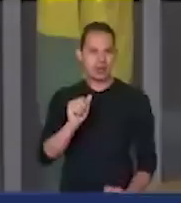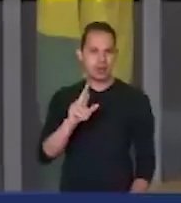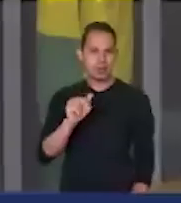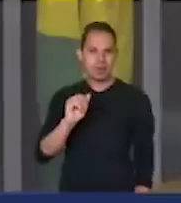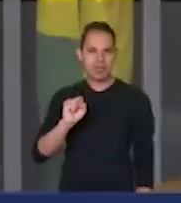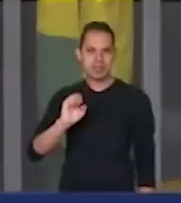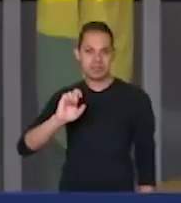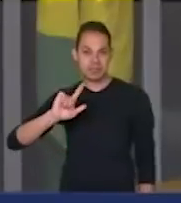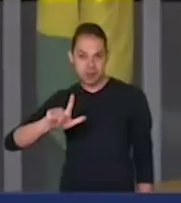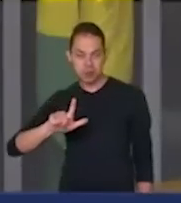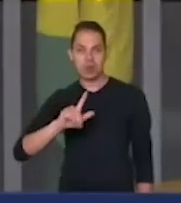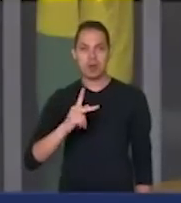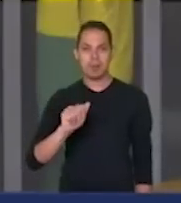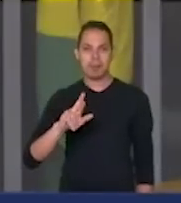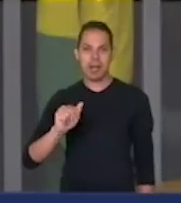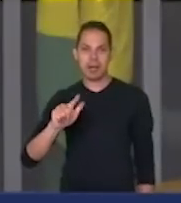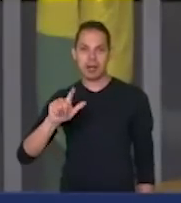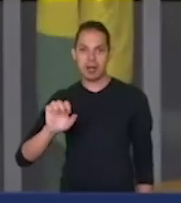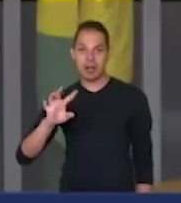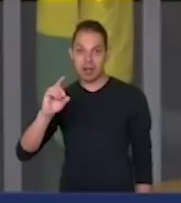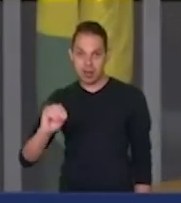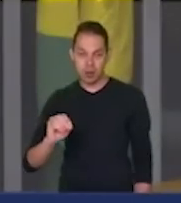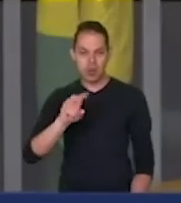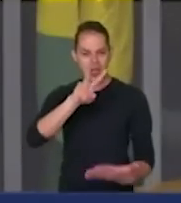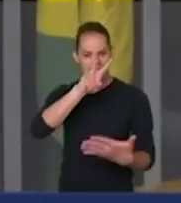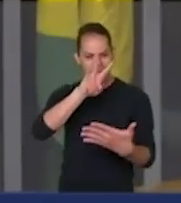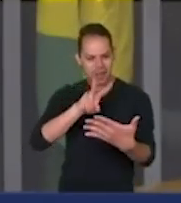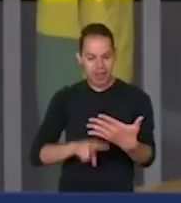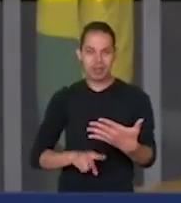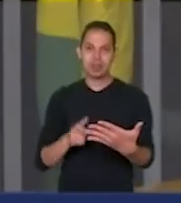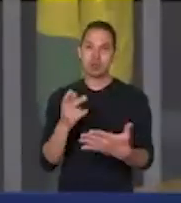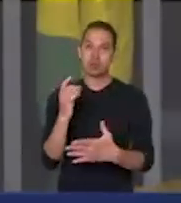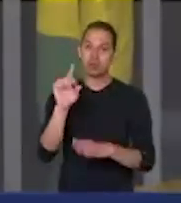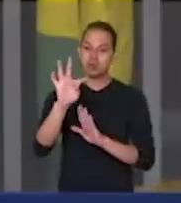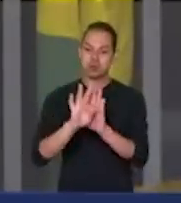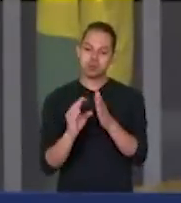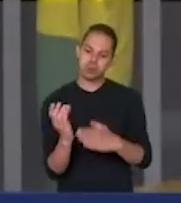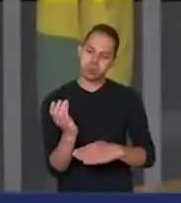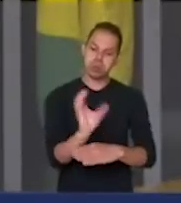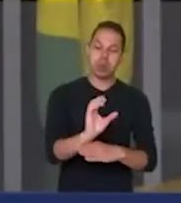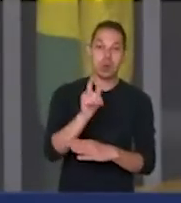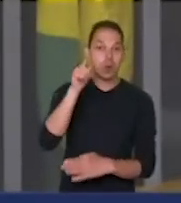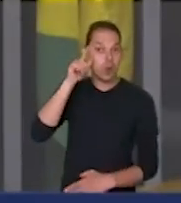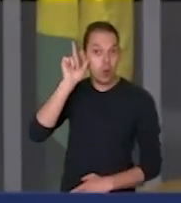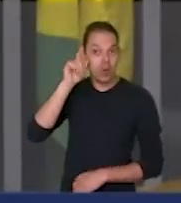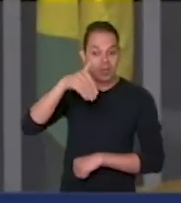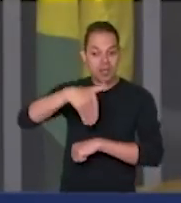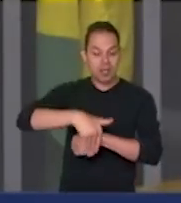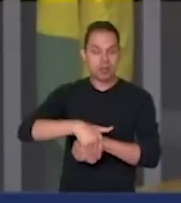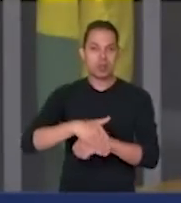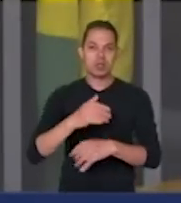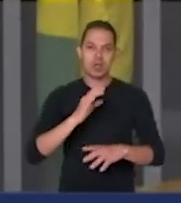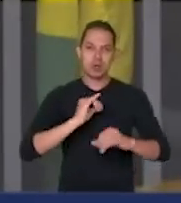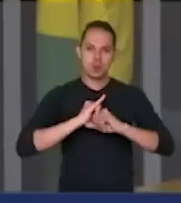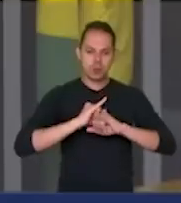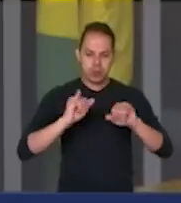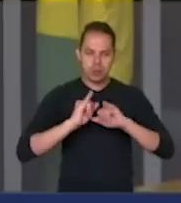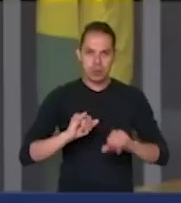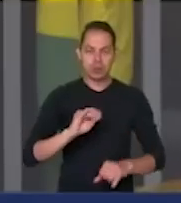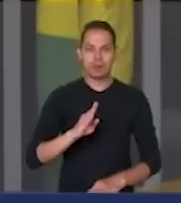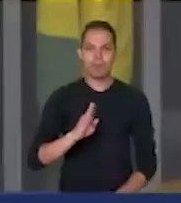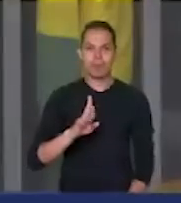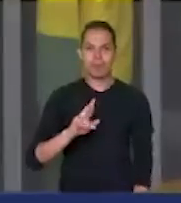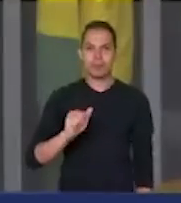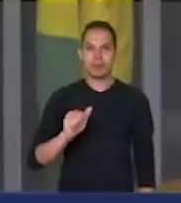literis o que diz a nota publicada ontem à noite, o comunicado da Brasil Paralelo. Diz